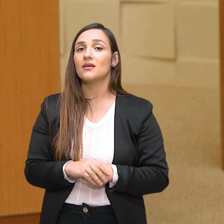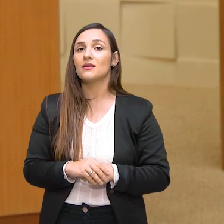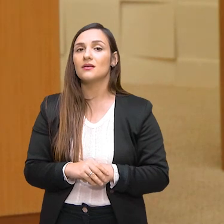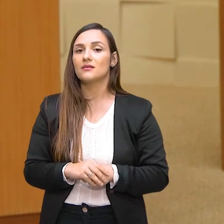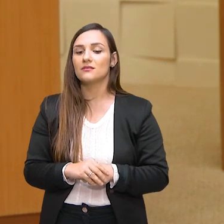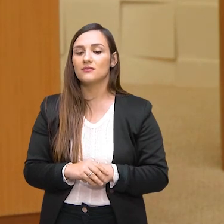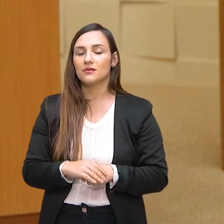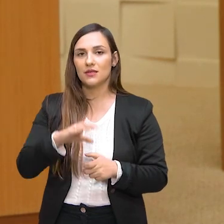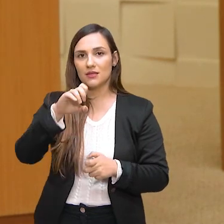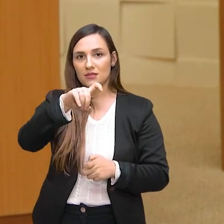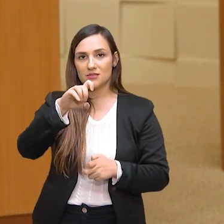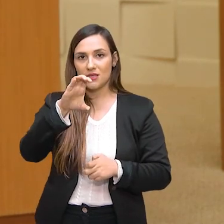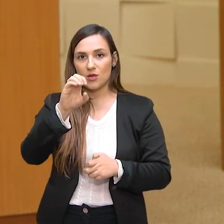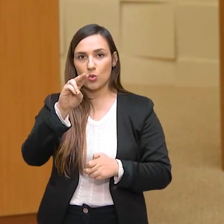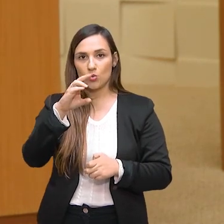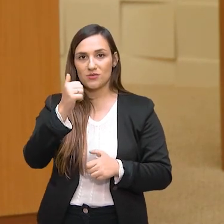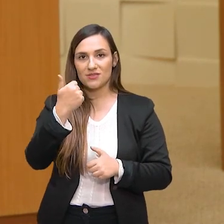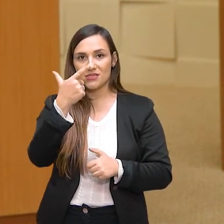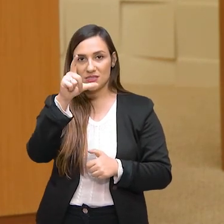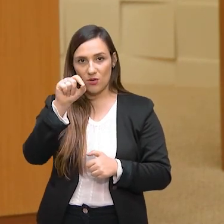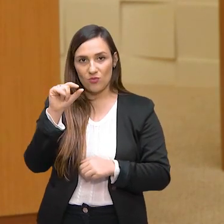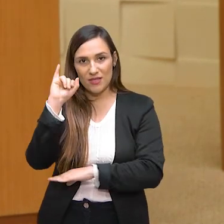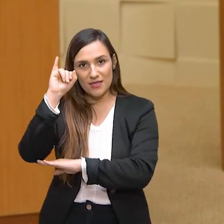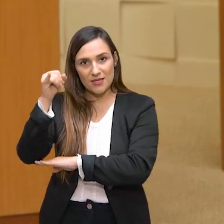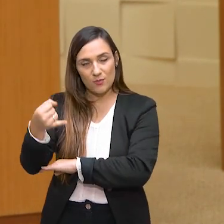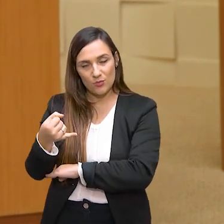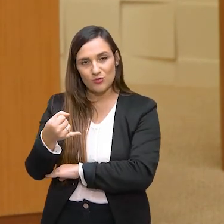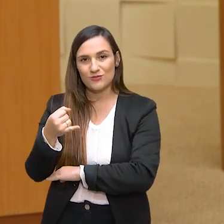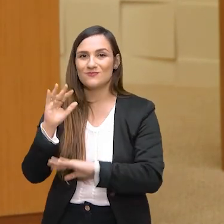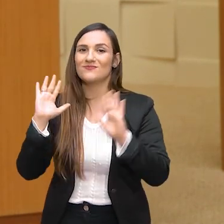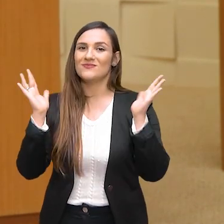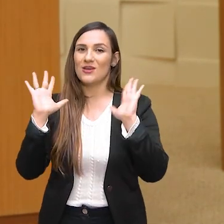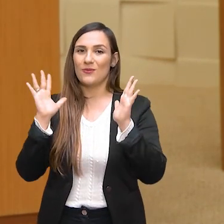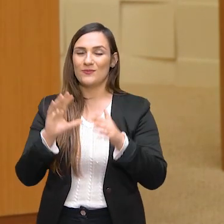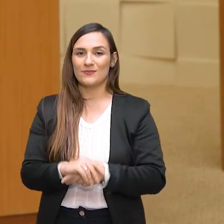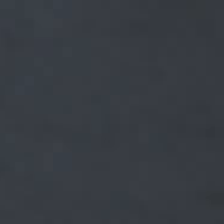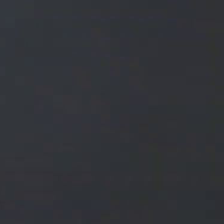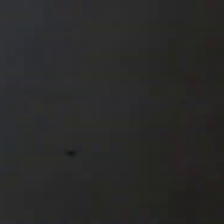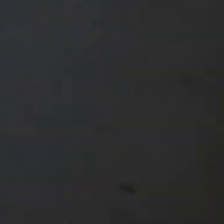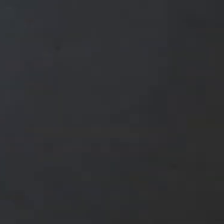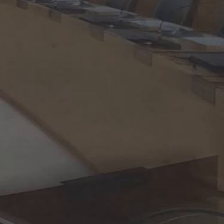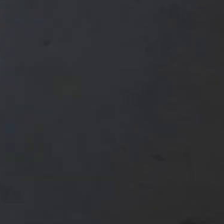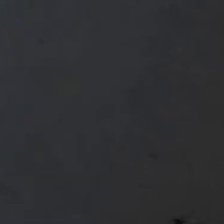o tema discutido será a execução fiscal. Até lá!